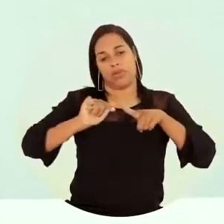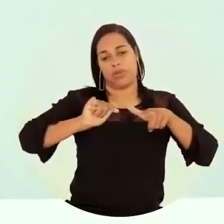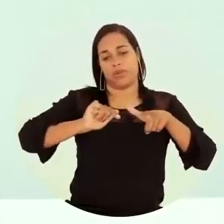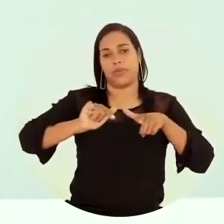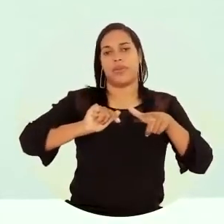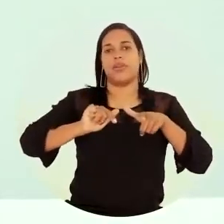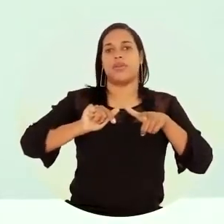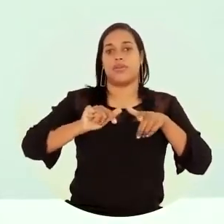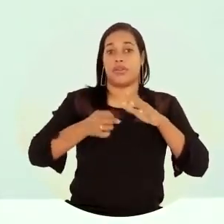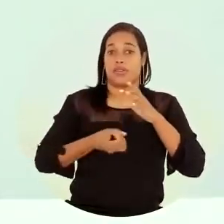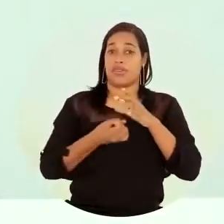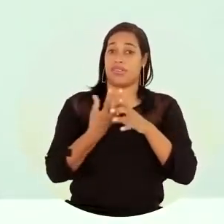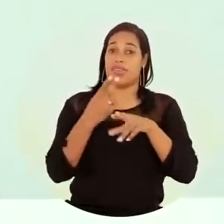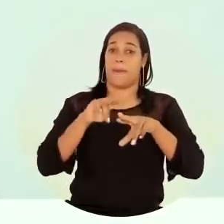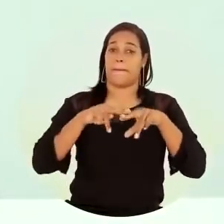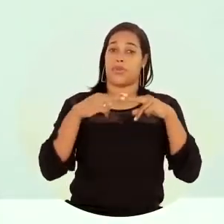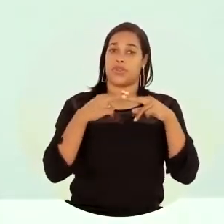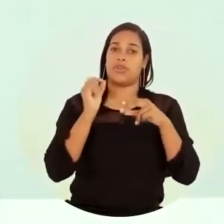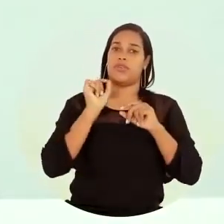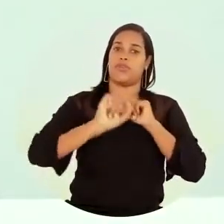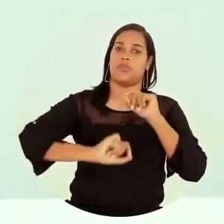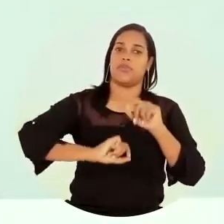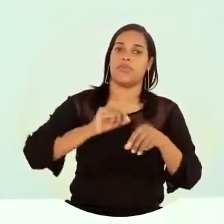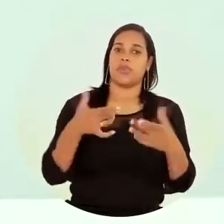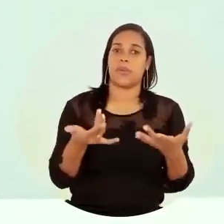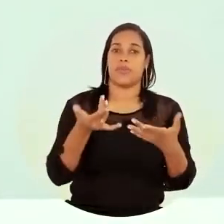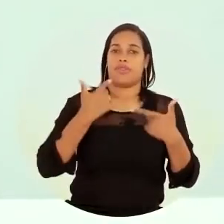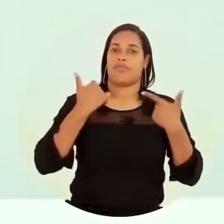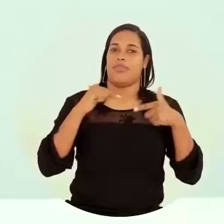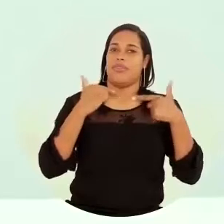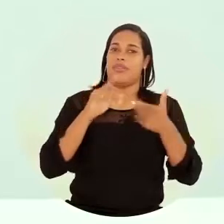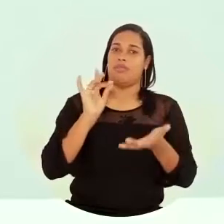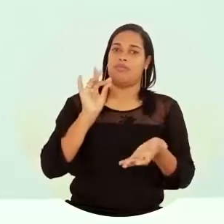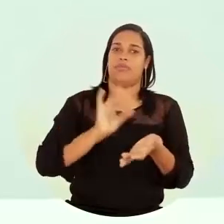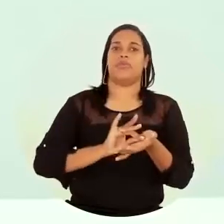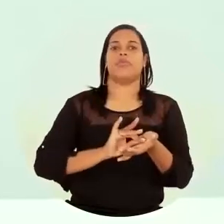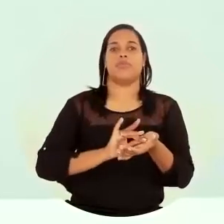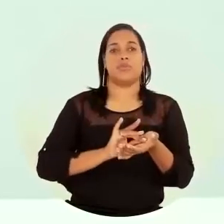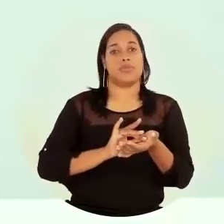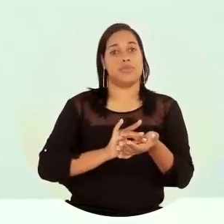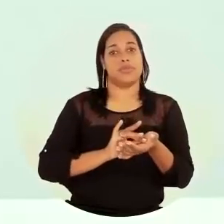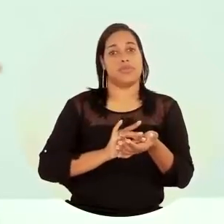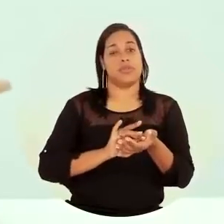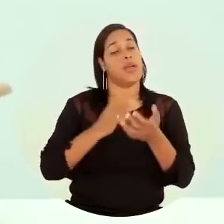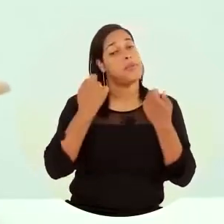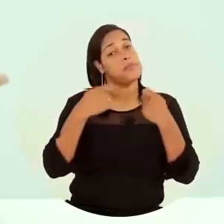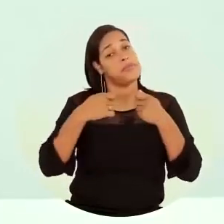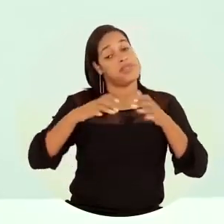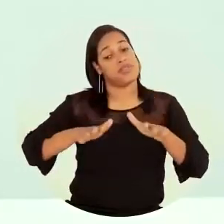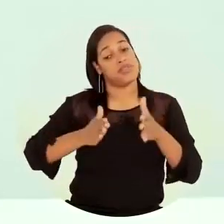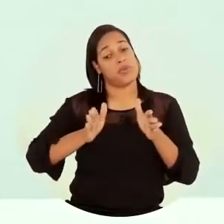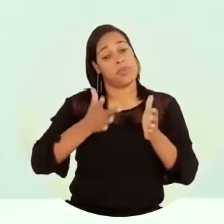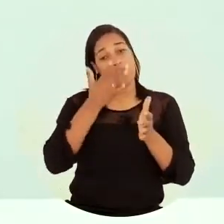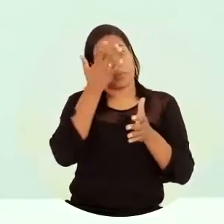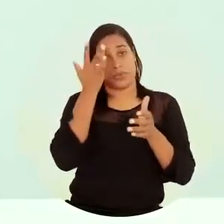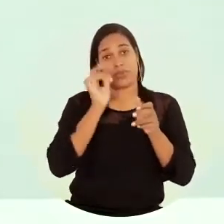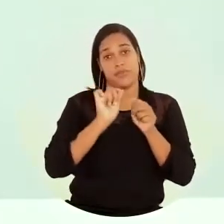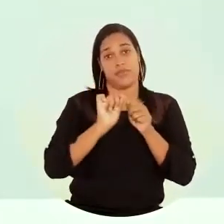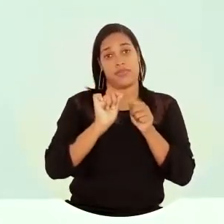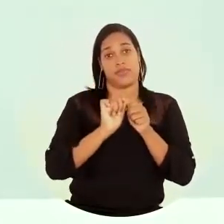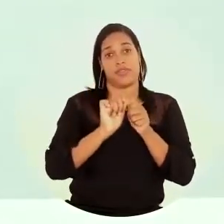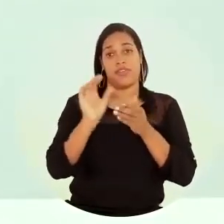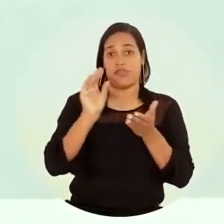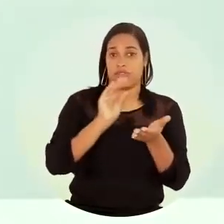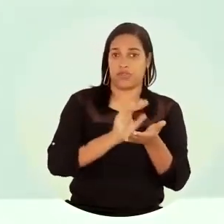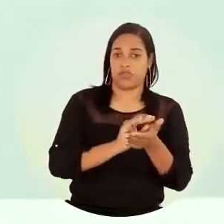Criar, investir, estabelecer ou criar estímulos para que as pessoas tenham motivos para agir. Para agir como? Para agir bem com as